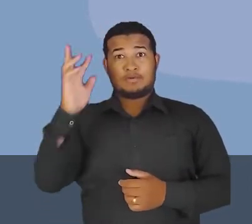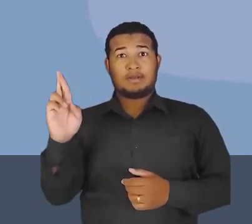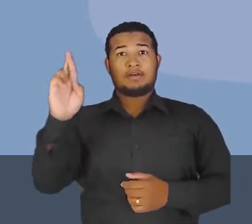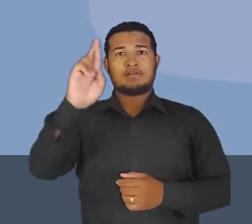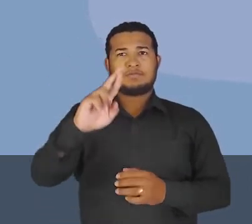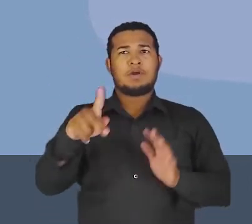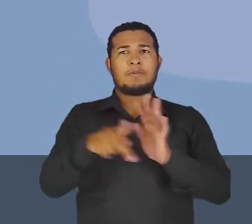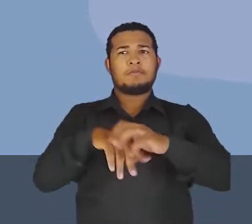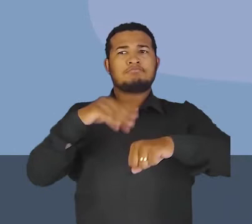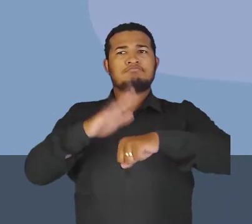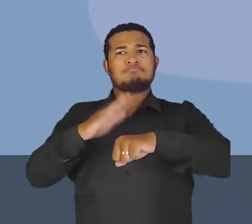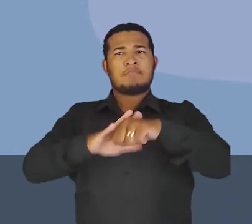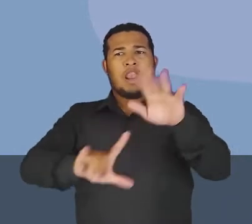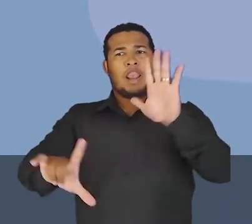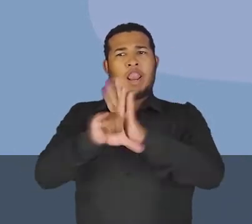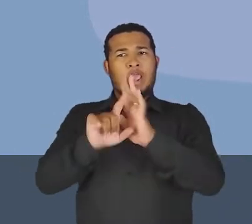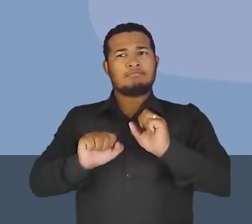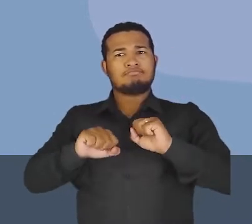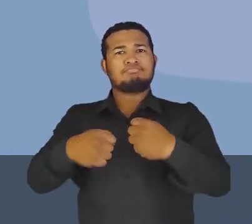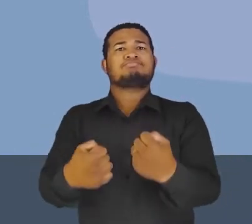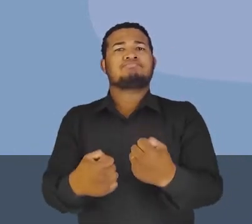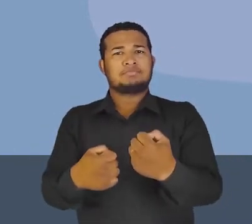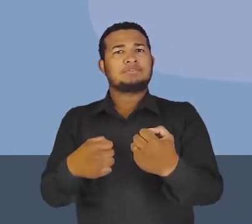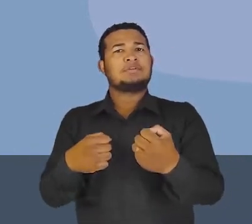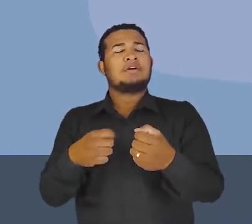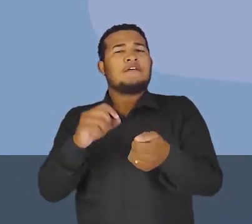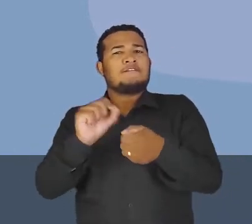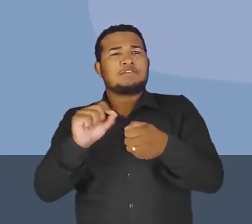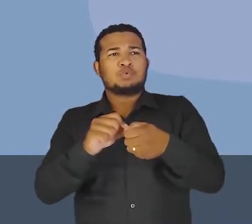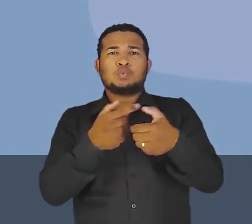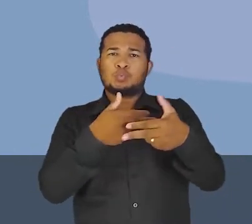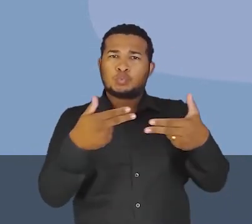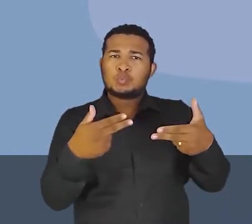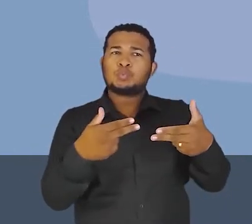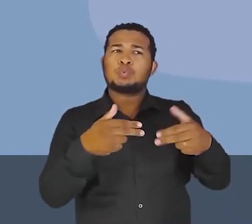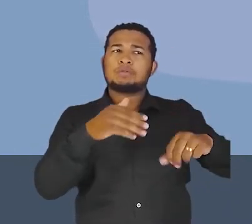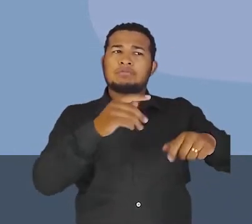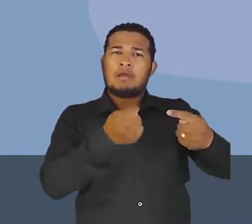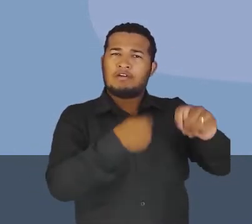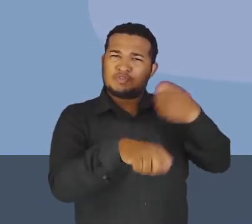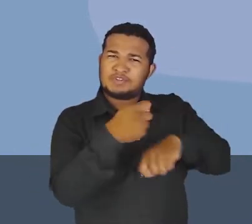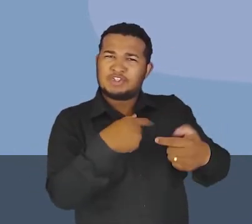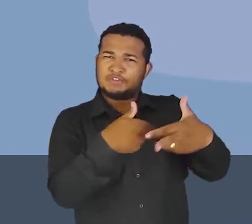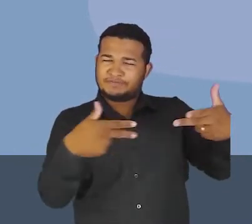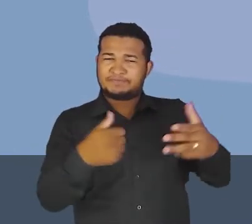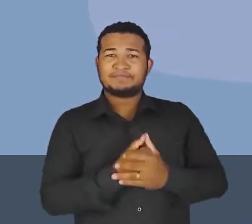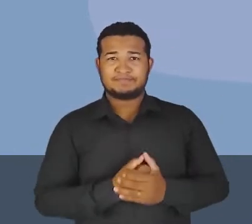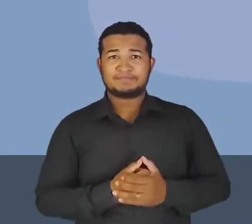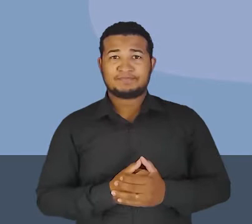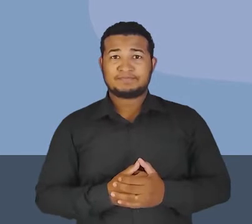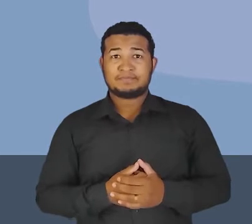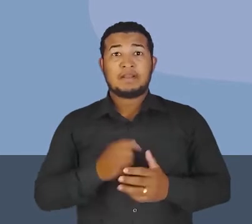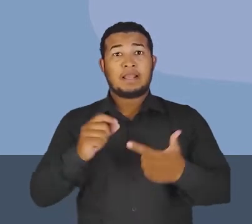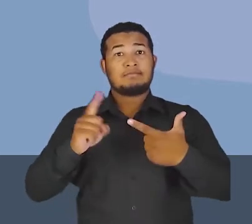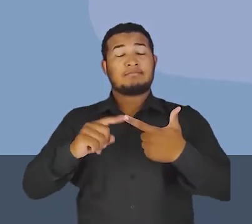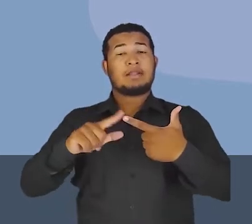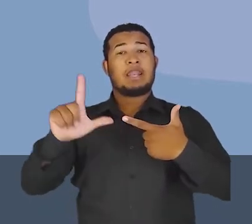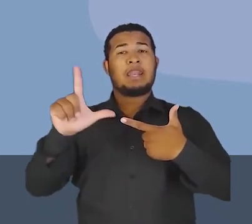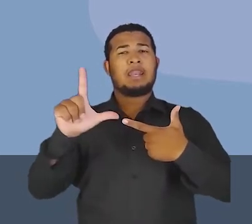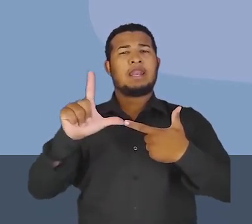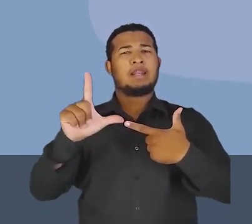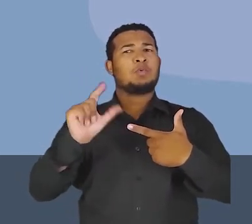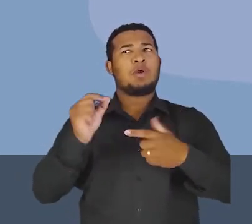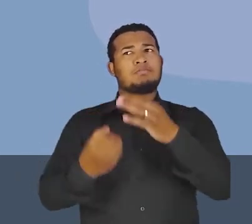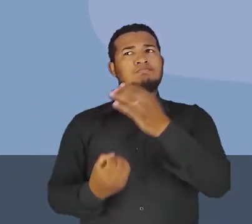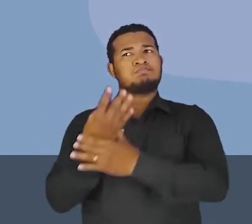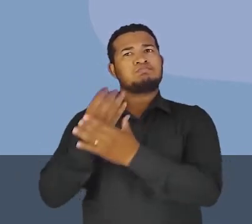por executar as leis, fazer atos, executar atos da administração pública. Quem legisla, quem cria as